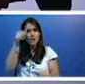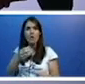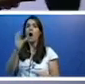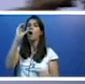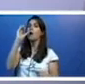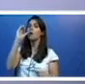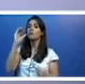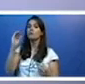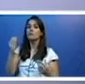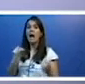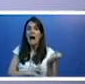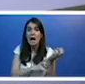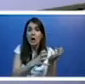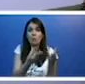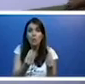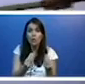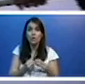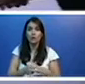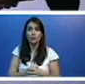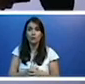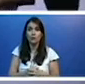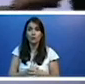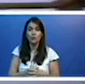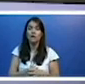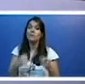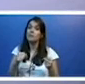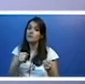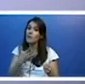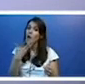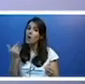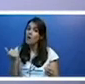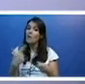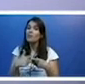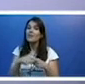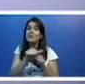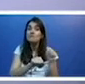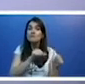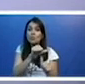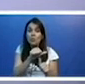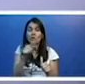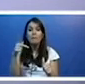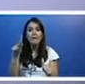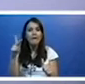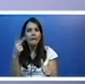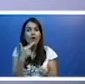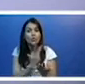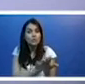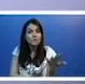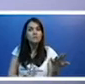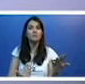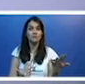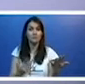ácido, né? Então a gente tem que dar uma controlada no refrigerante que ele muda até o pH do nosso sangue. Isso